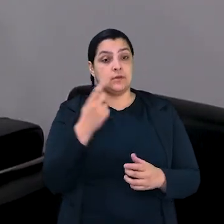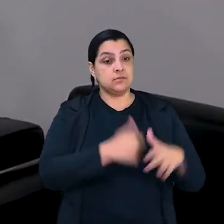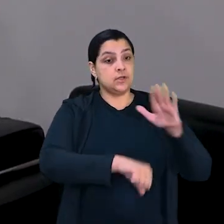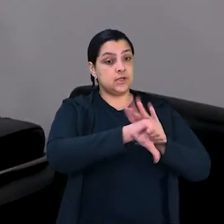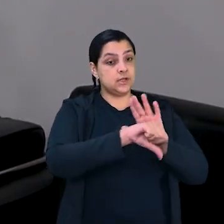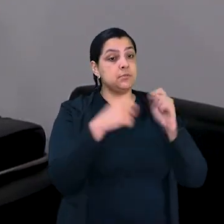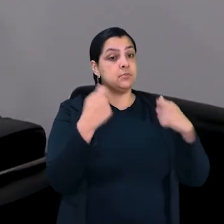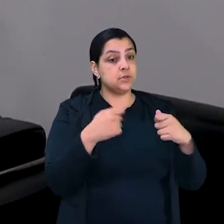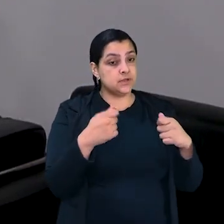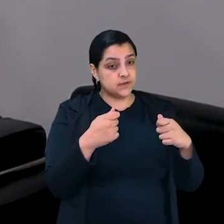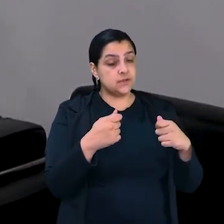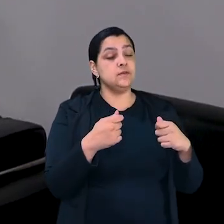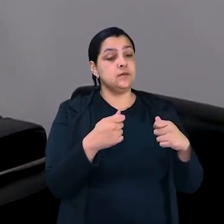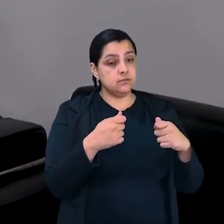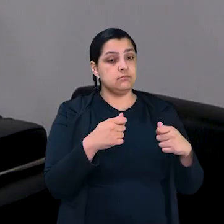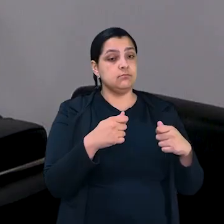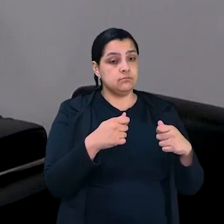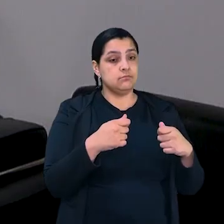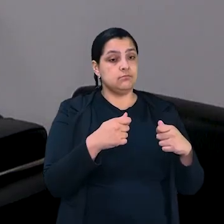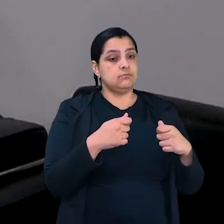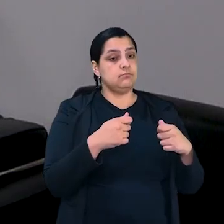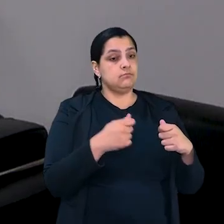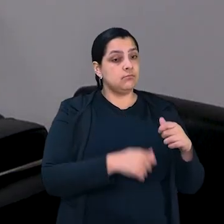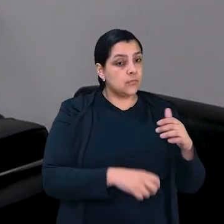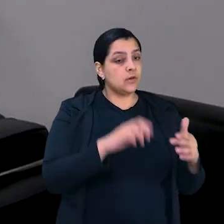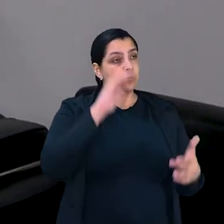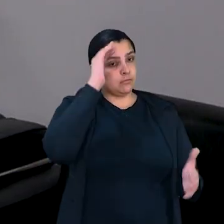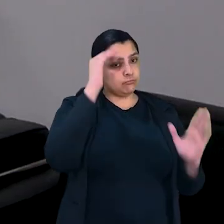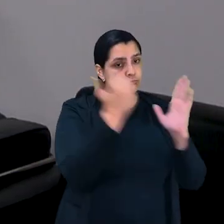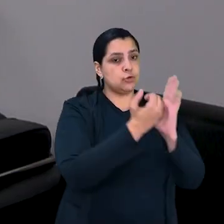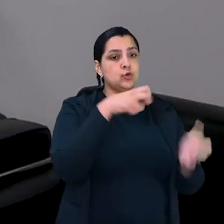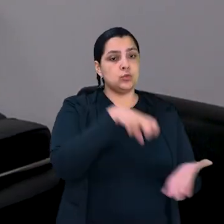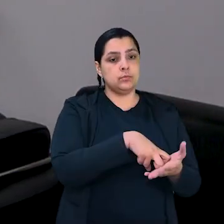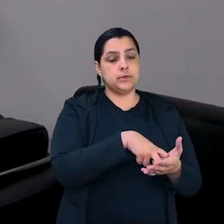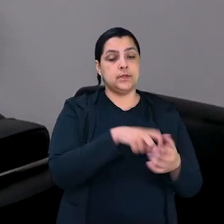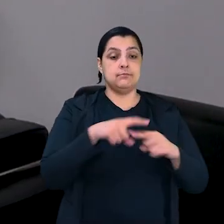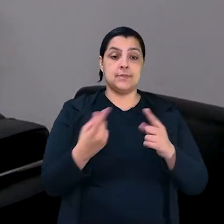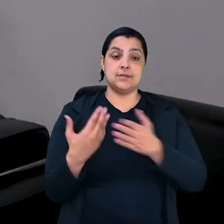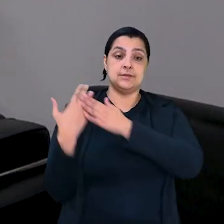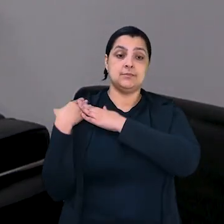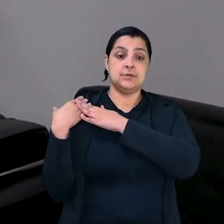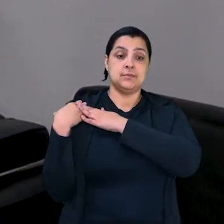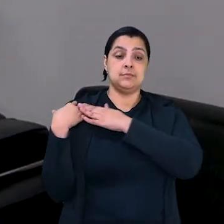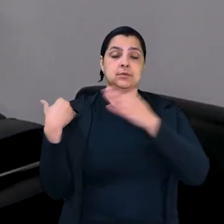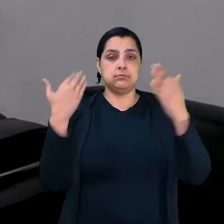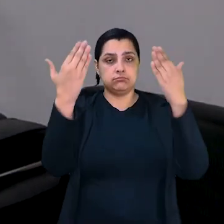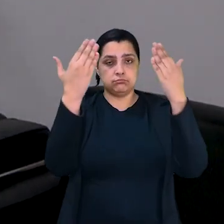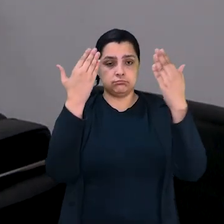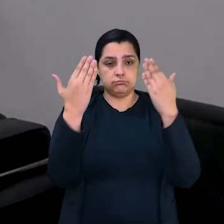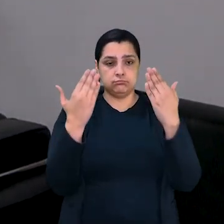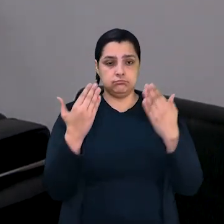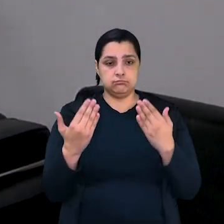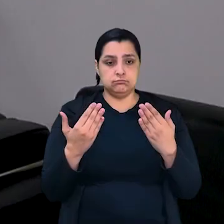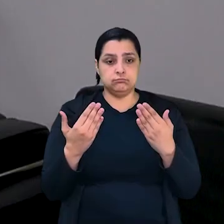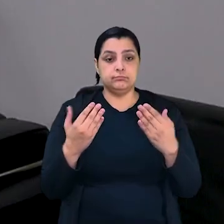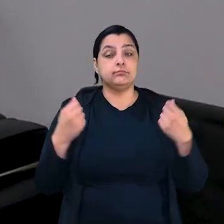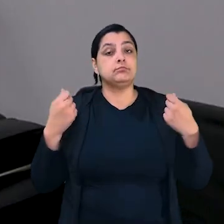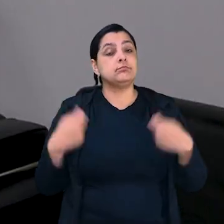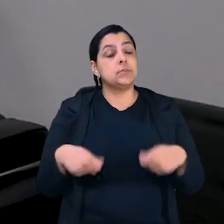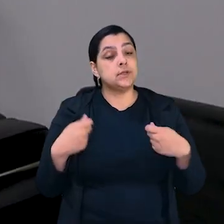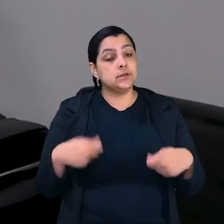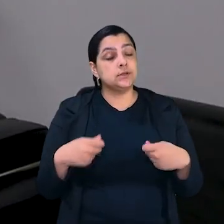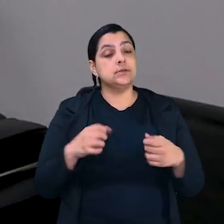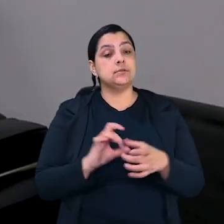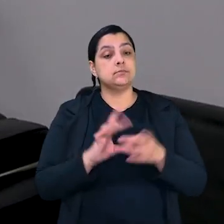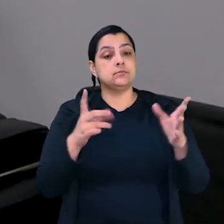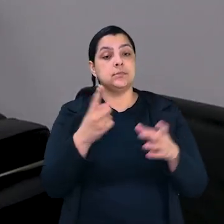devem responder. Agora, essa responsabilidade há de ser feita dentro de parâmetros